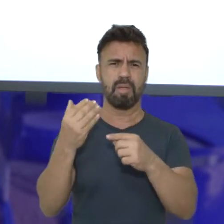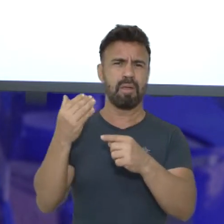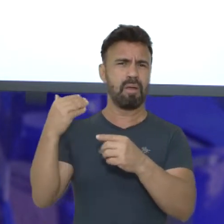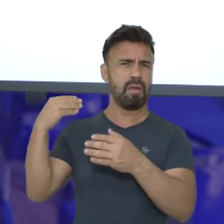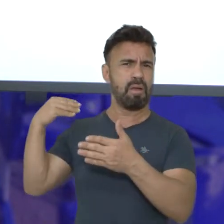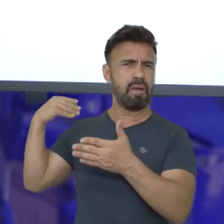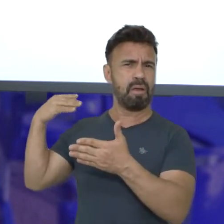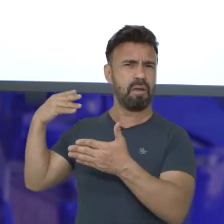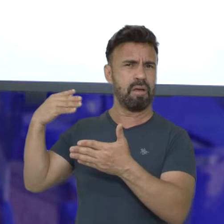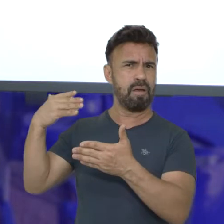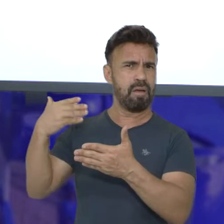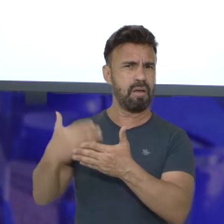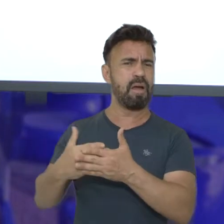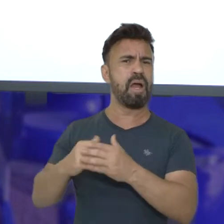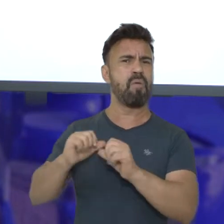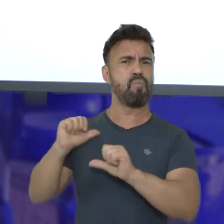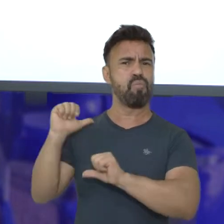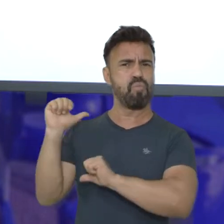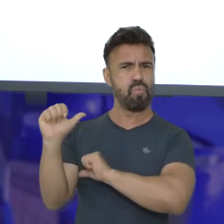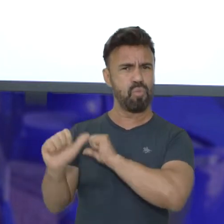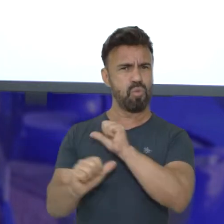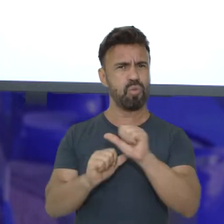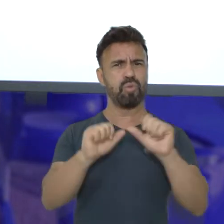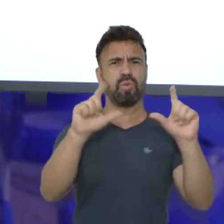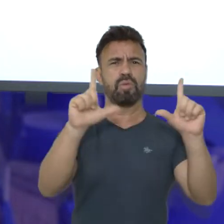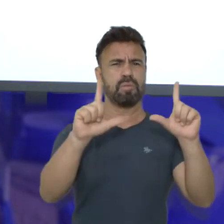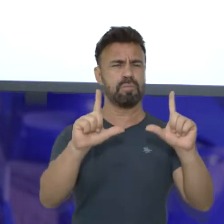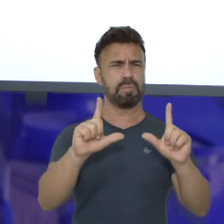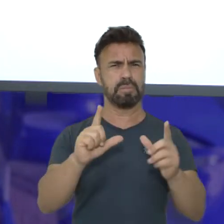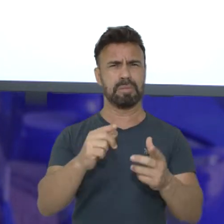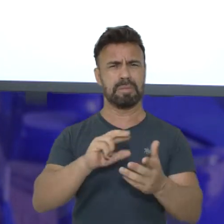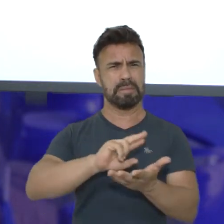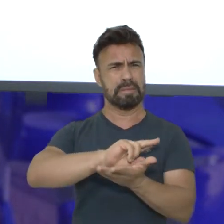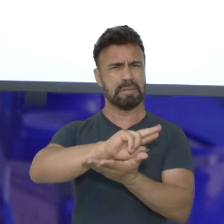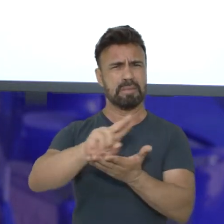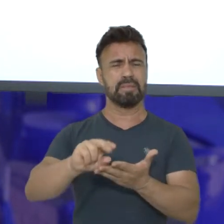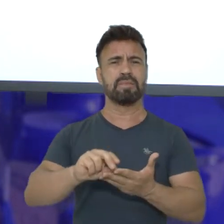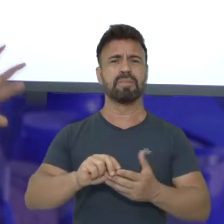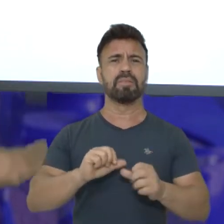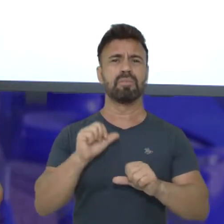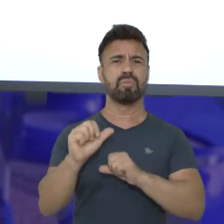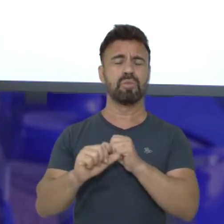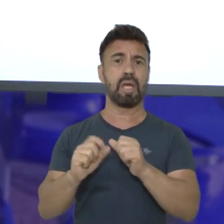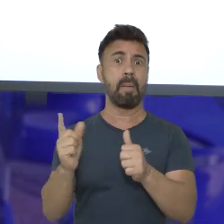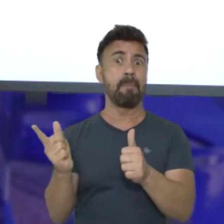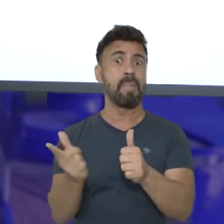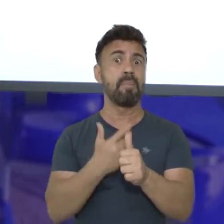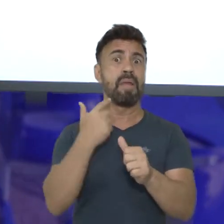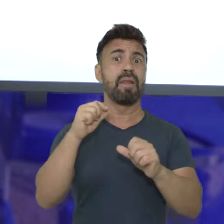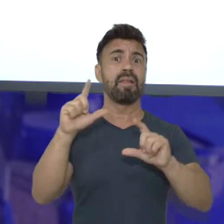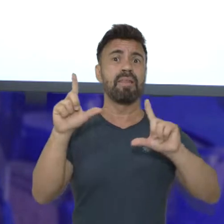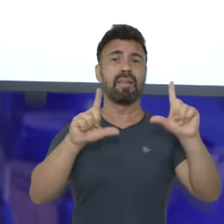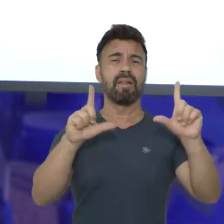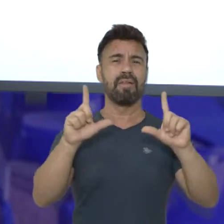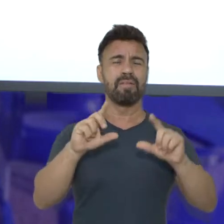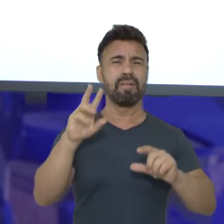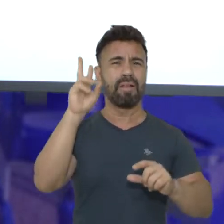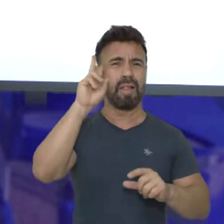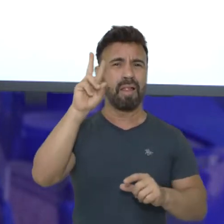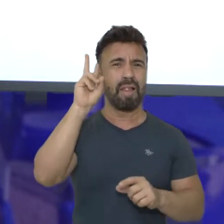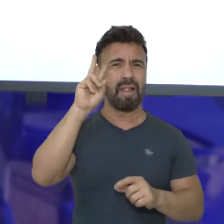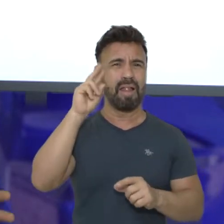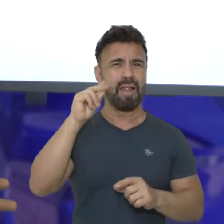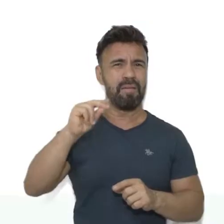tempo, as televisões elas mudaram bastante, né? Desde aquela primeira televisão que a gente via